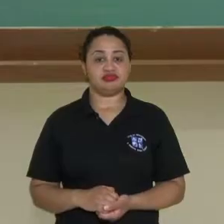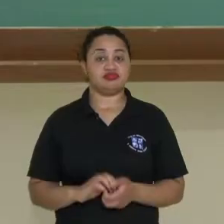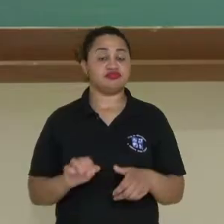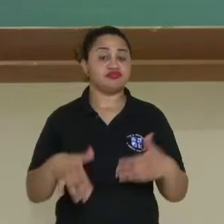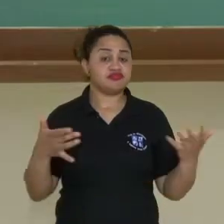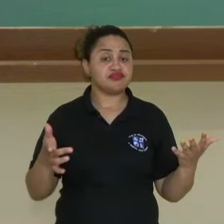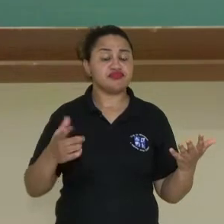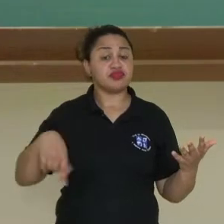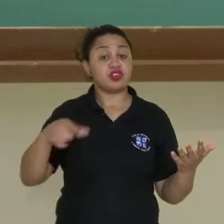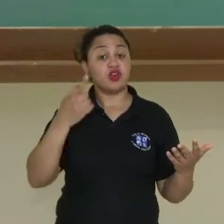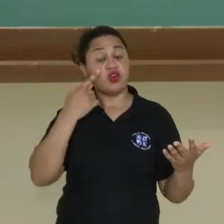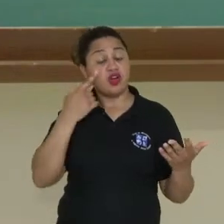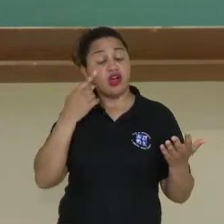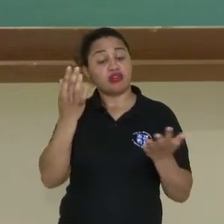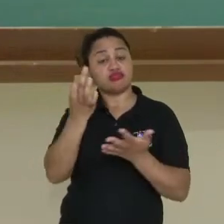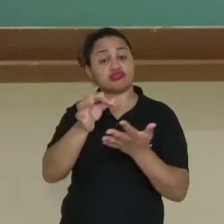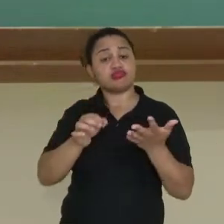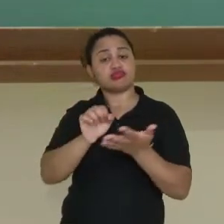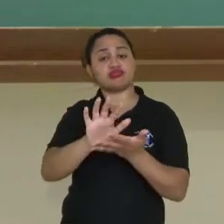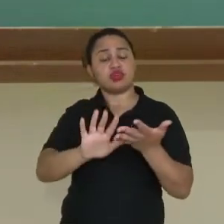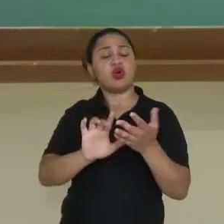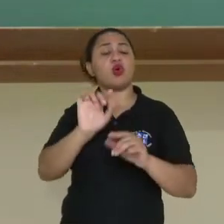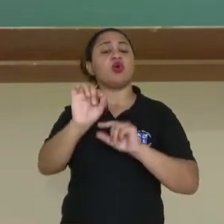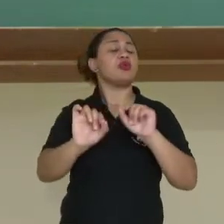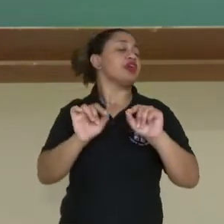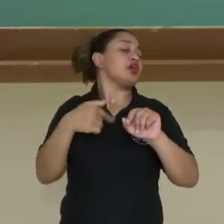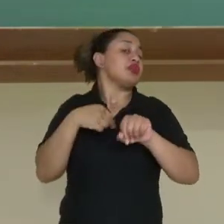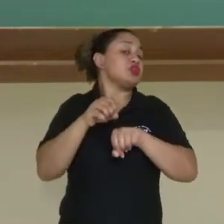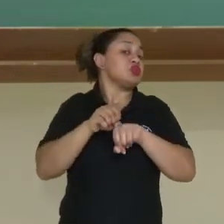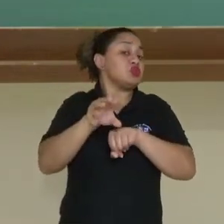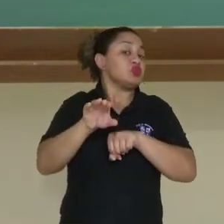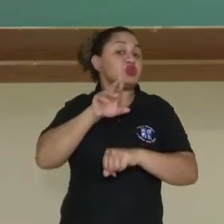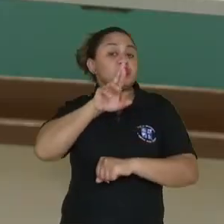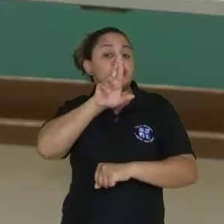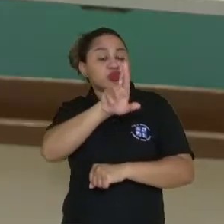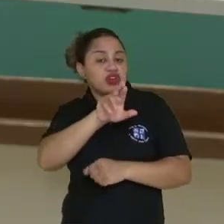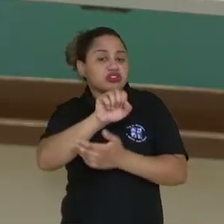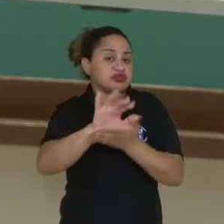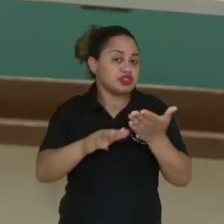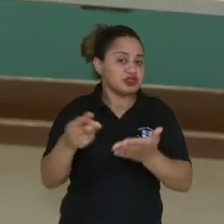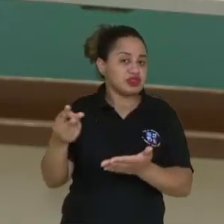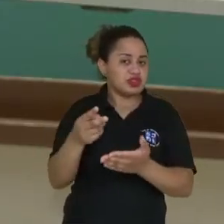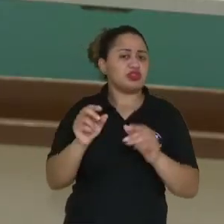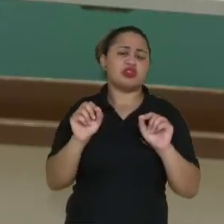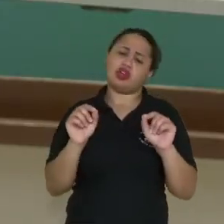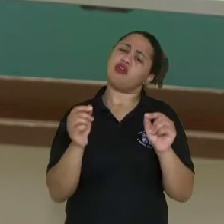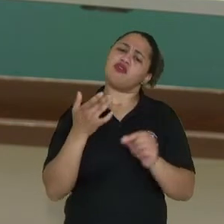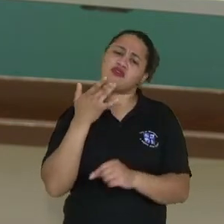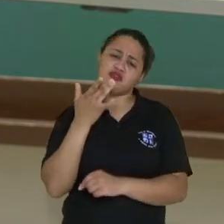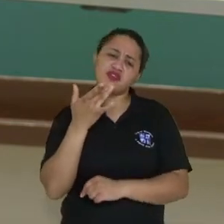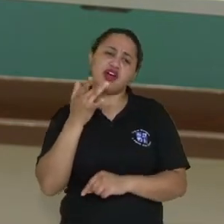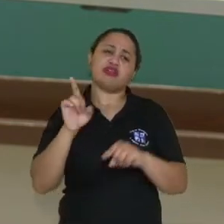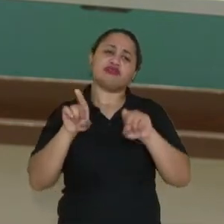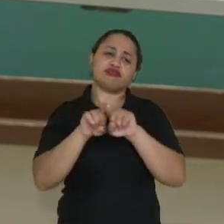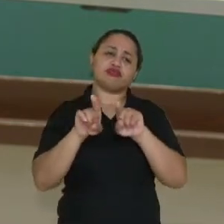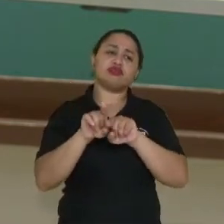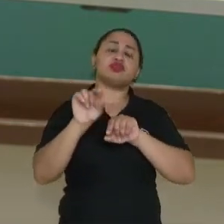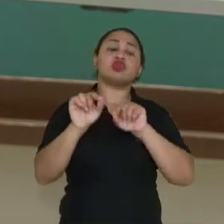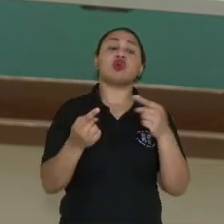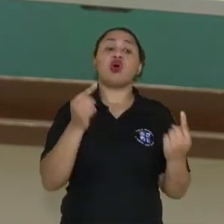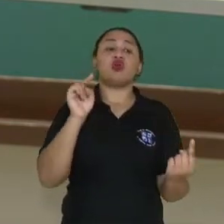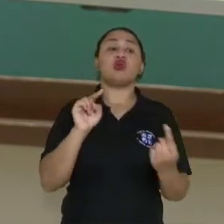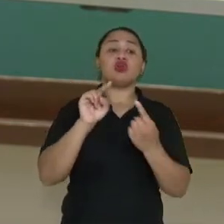E aí, pessoal, vamos ver como ficou então a nossa sugestão de resposta para essa segunda atividade? Não estava difícil, né? Então vejam, qual